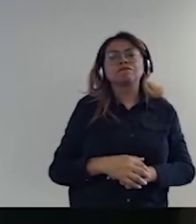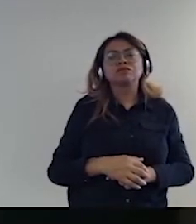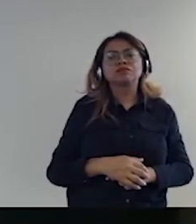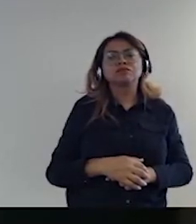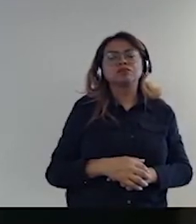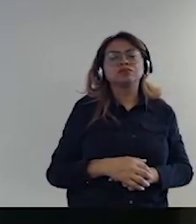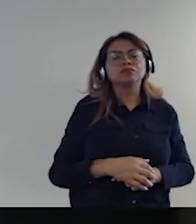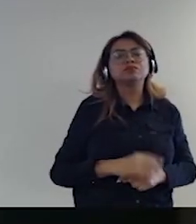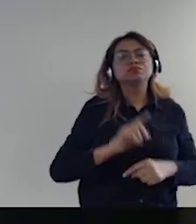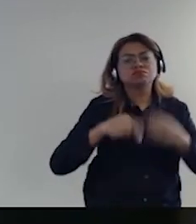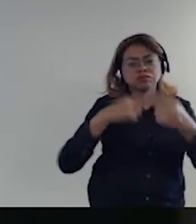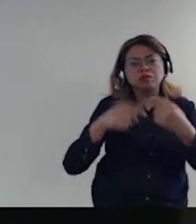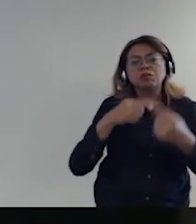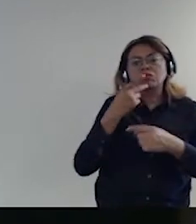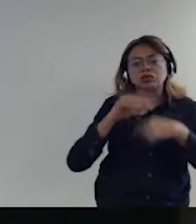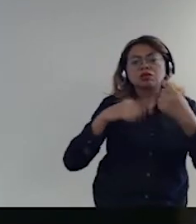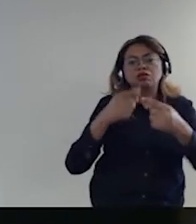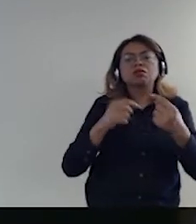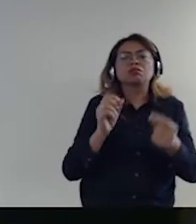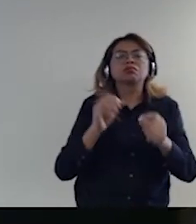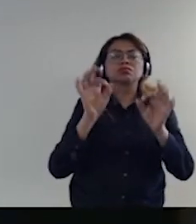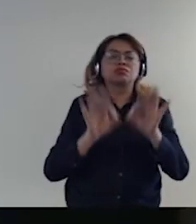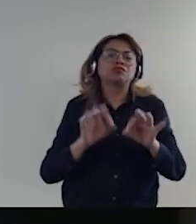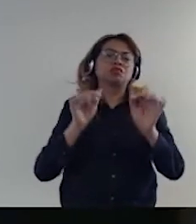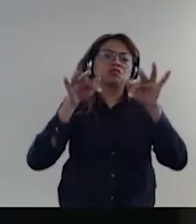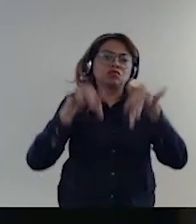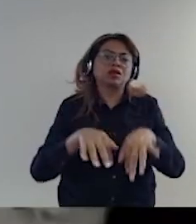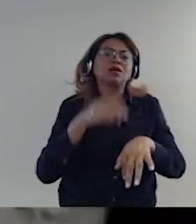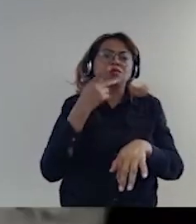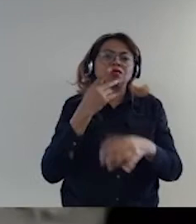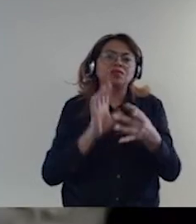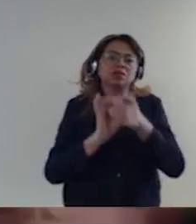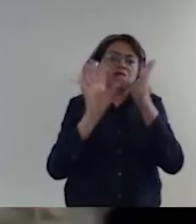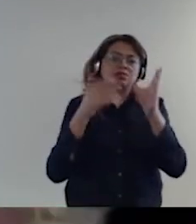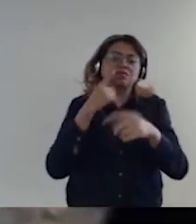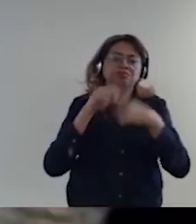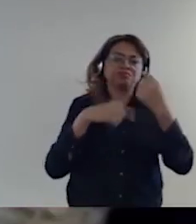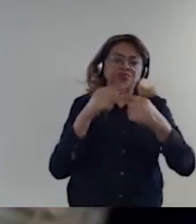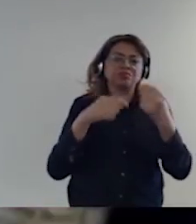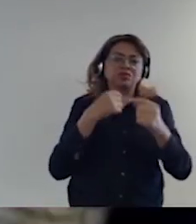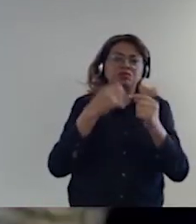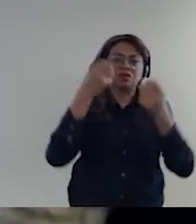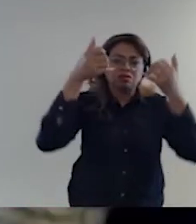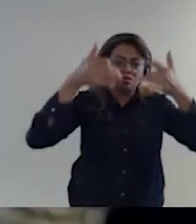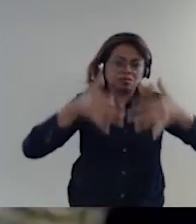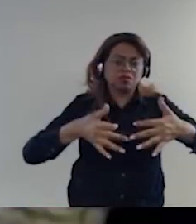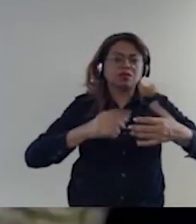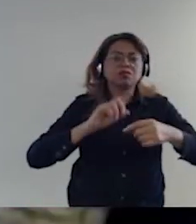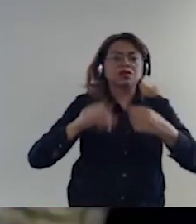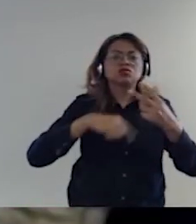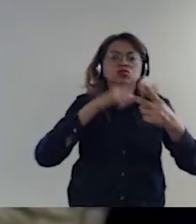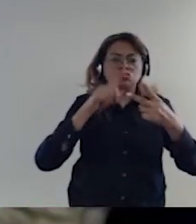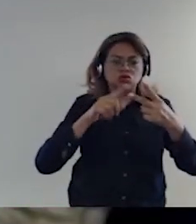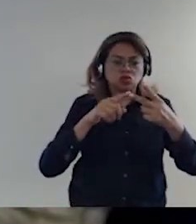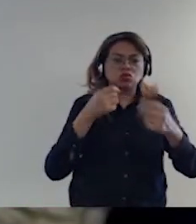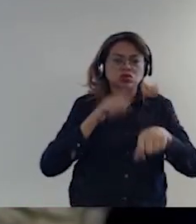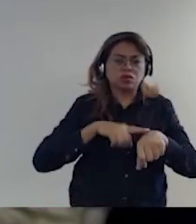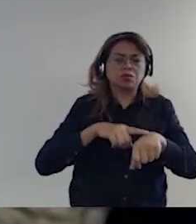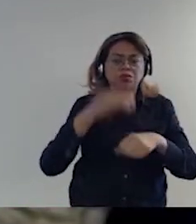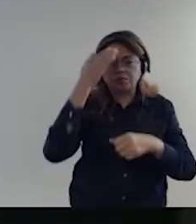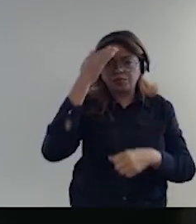mas vai ter uma segunda rodada. A senhora pode complementar na segunda rodada. Mesmo. Eu deixarei outras especificações para a segunda rodada. Muito